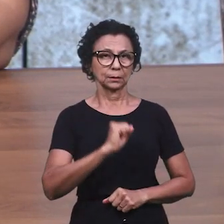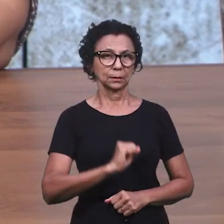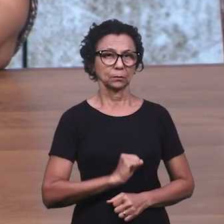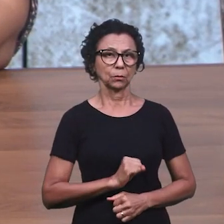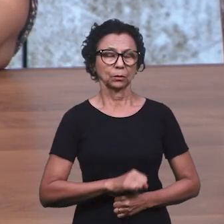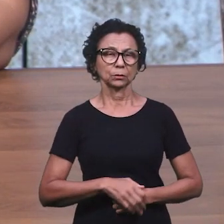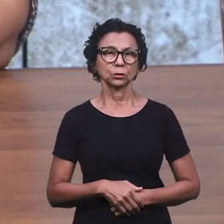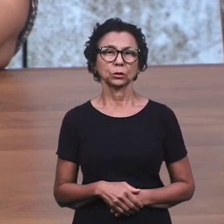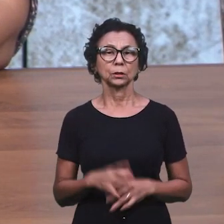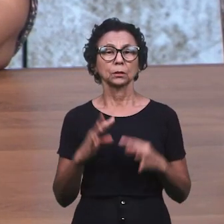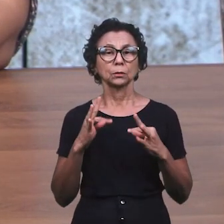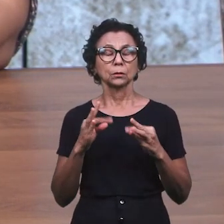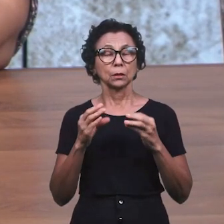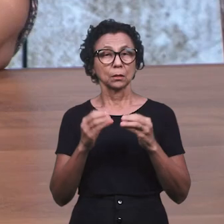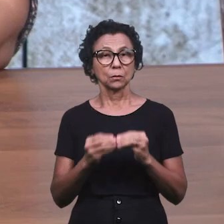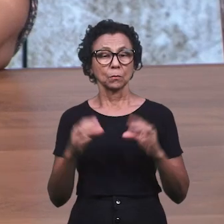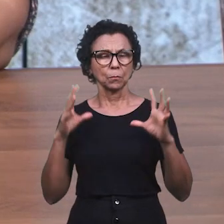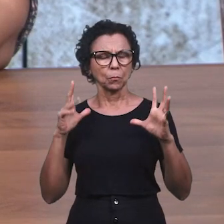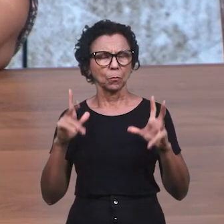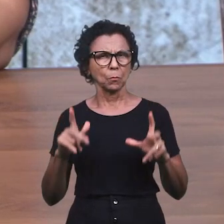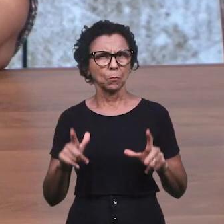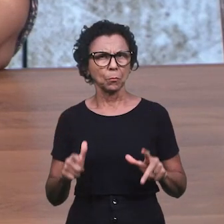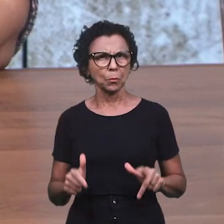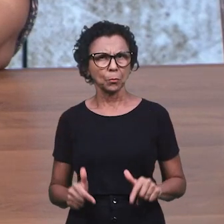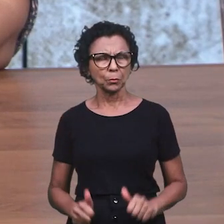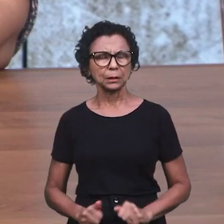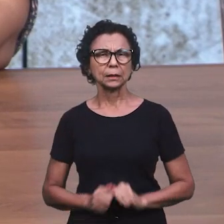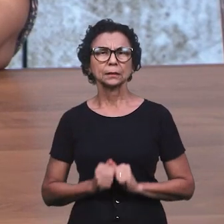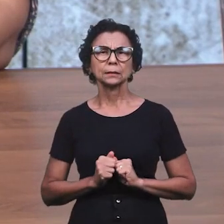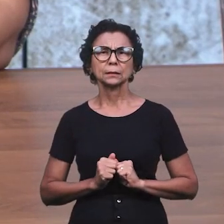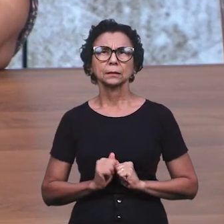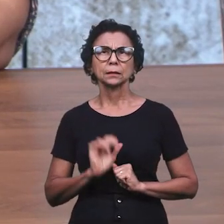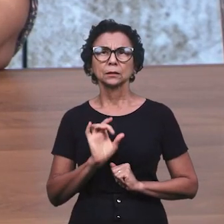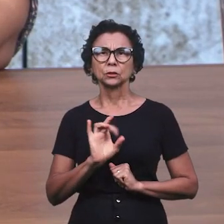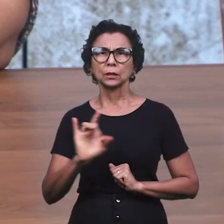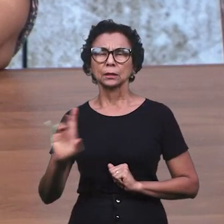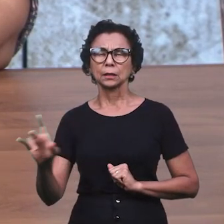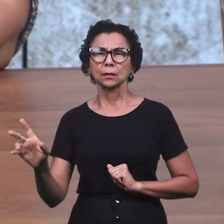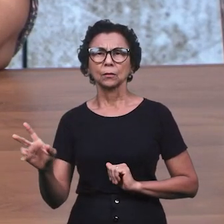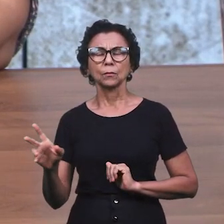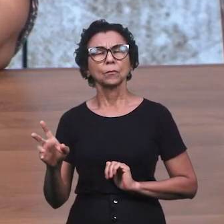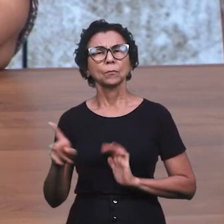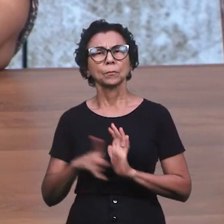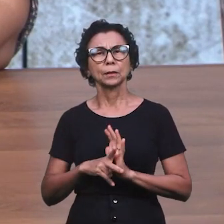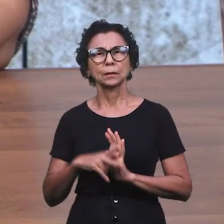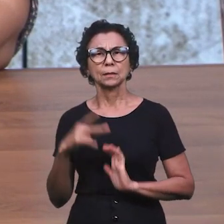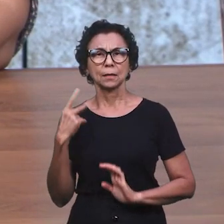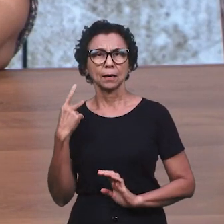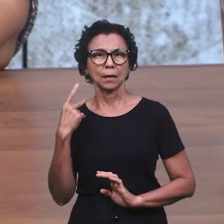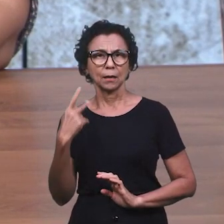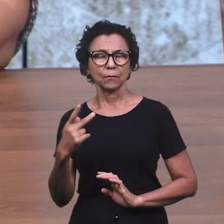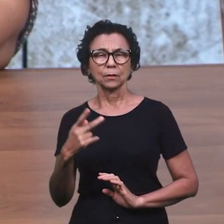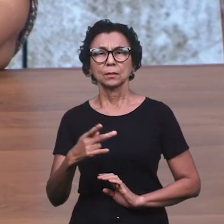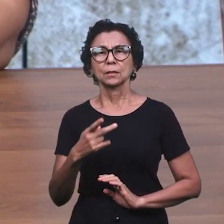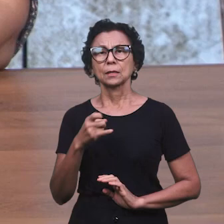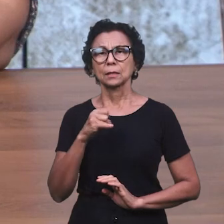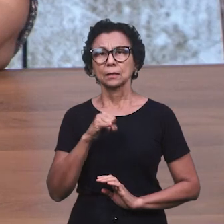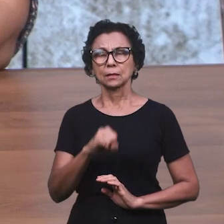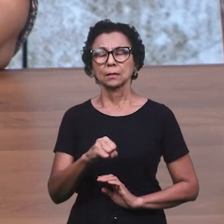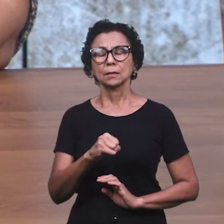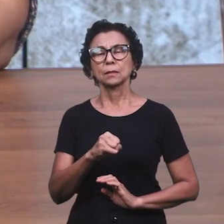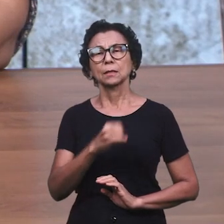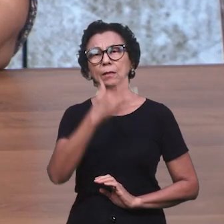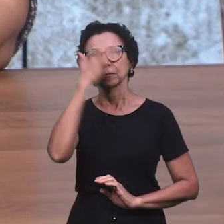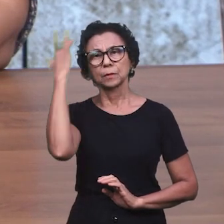as coisas santificadas de cada um serão suas. O que alguém der ao